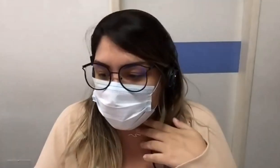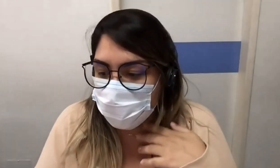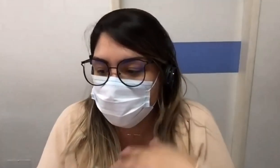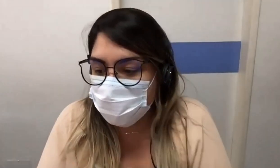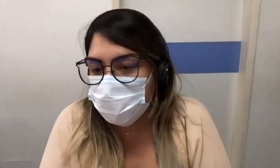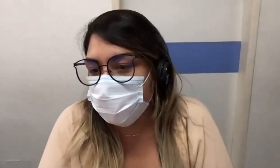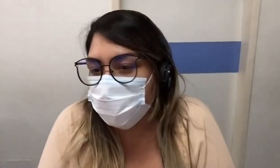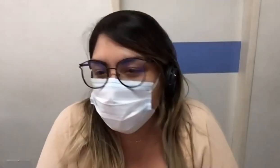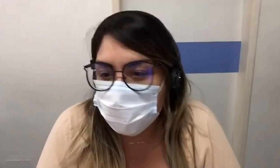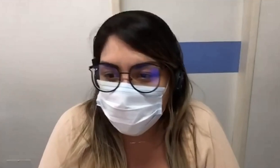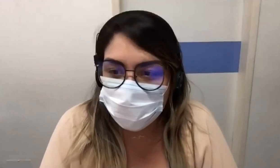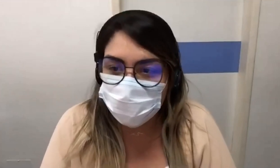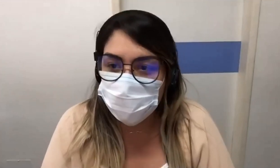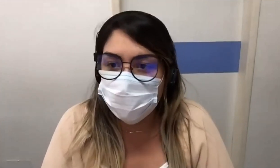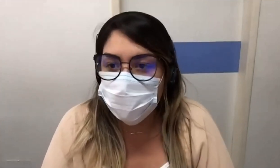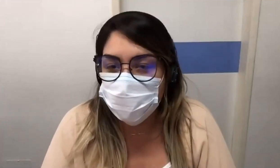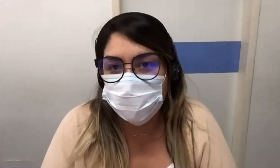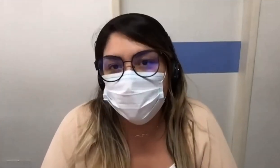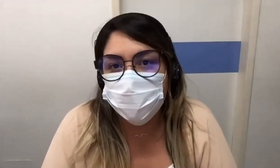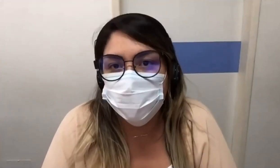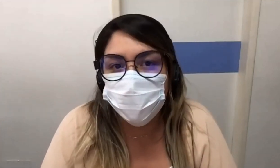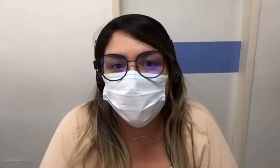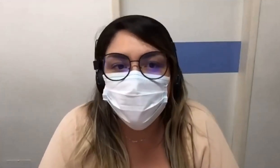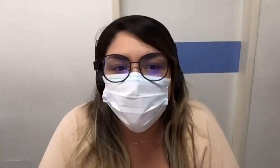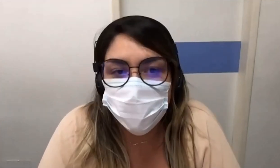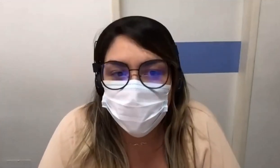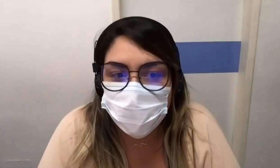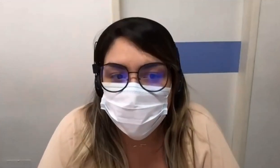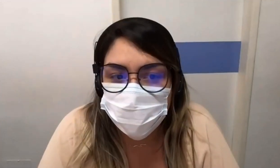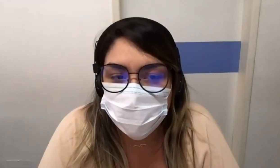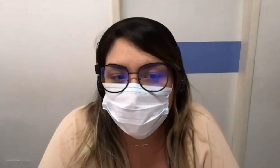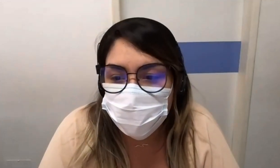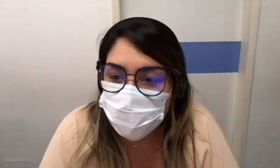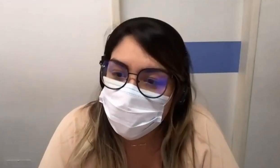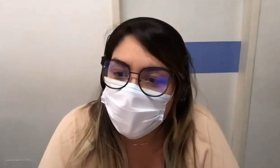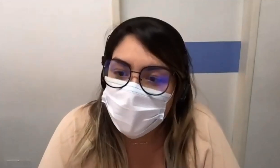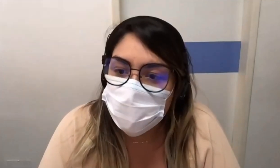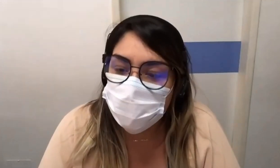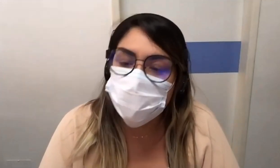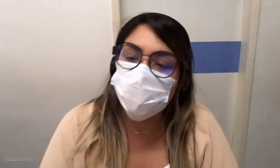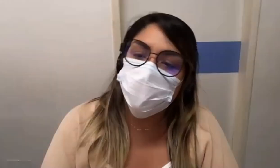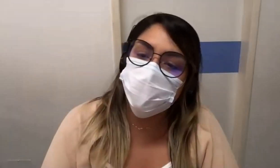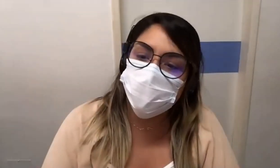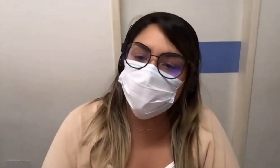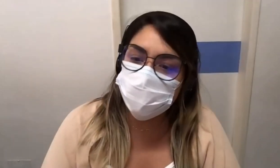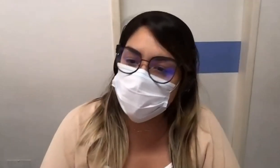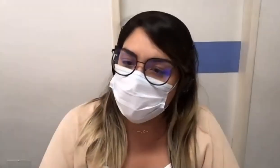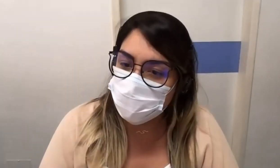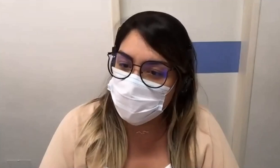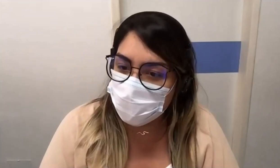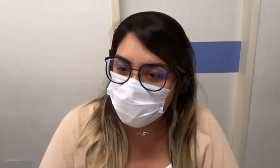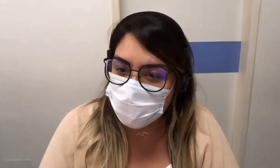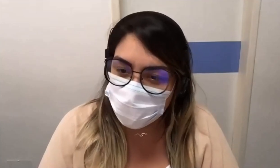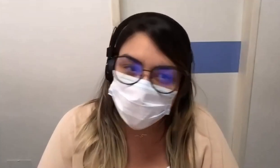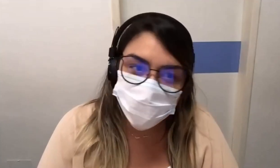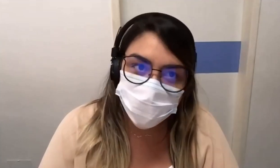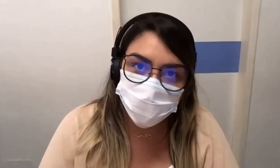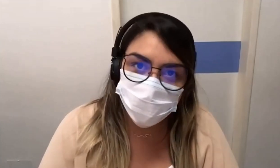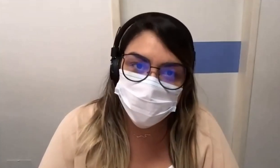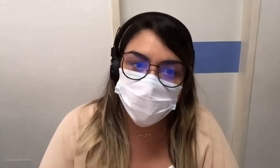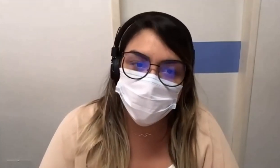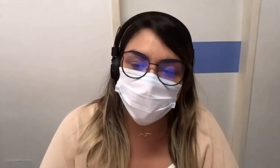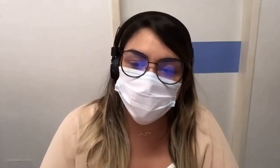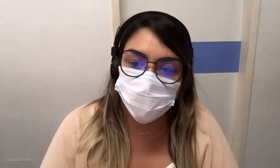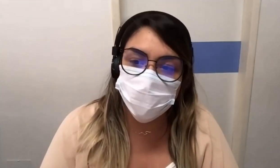Boa tarde a todos, sejam todos bem-vindos ao nosso momento de web palestra de hoje. Eu me chamo Luciane, faço parte do Telesaúde